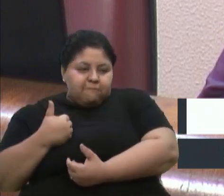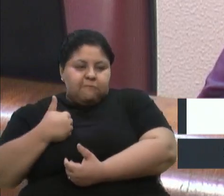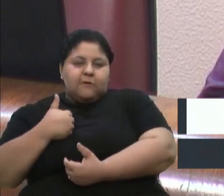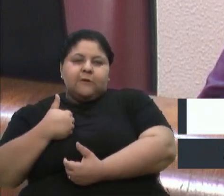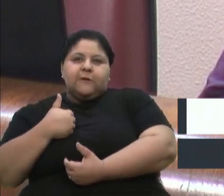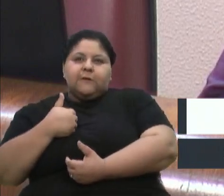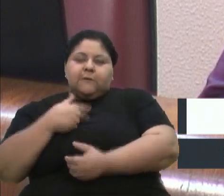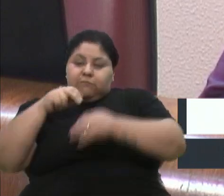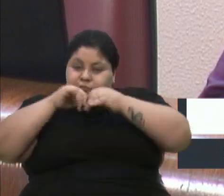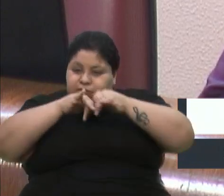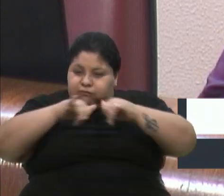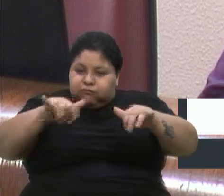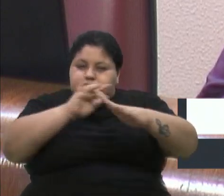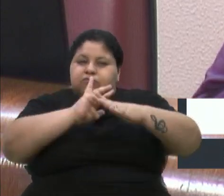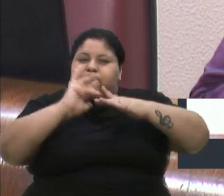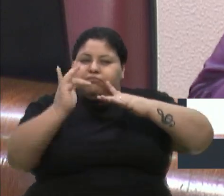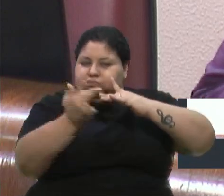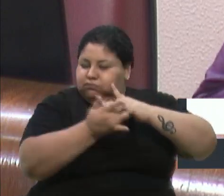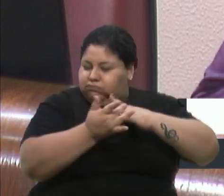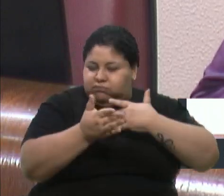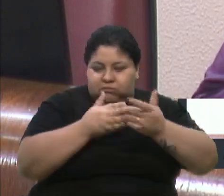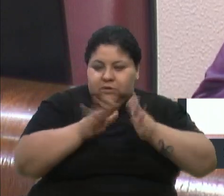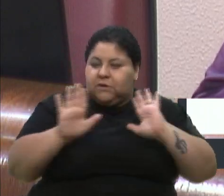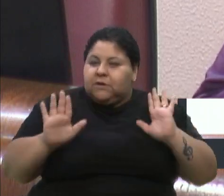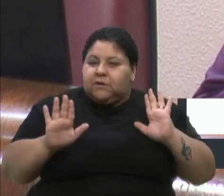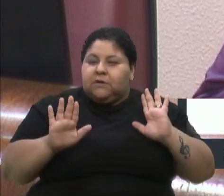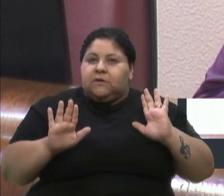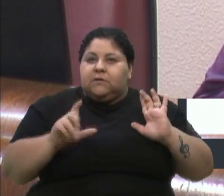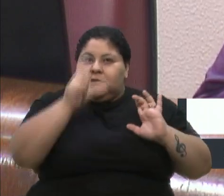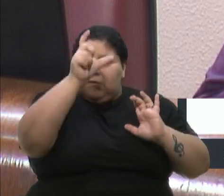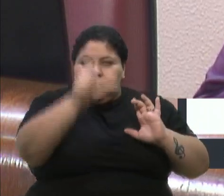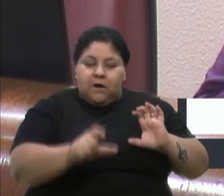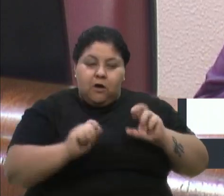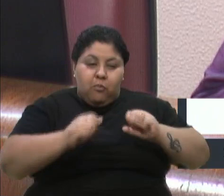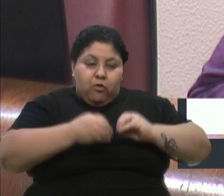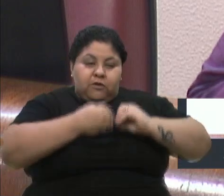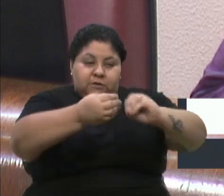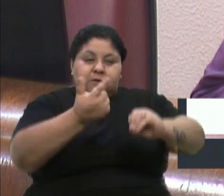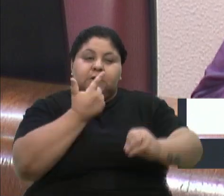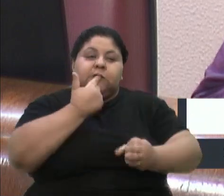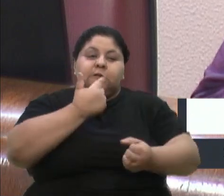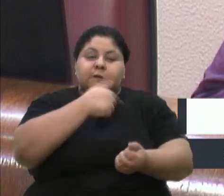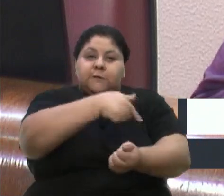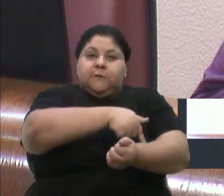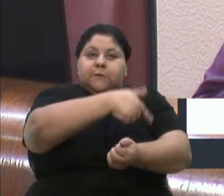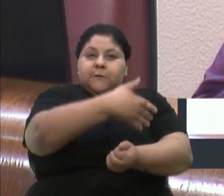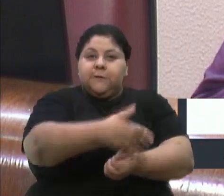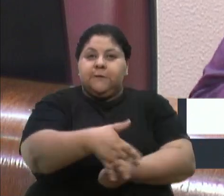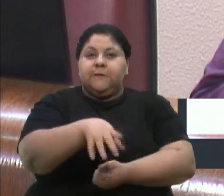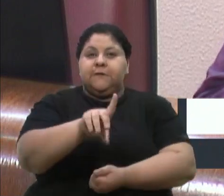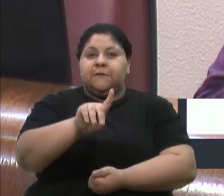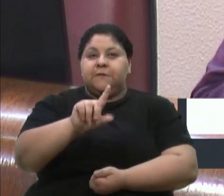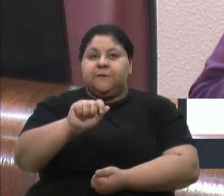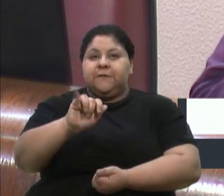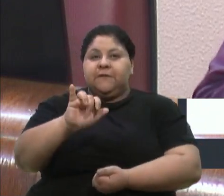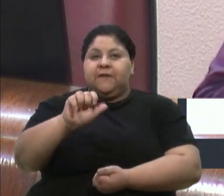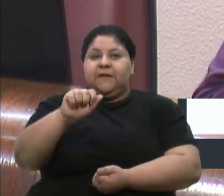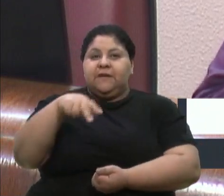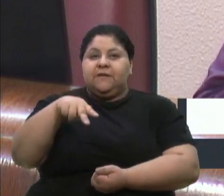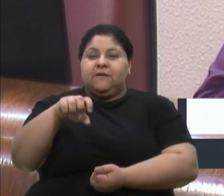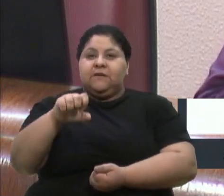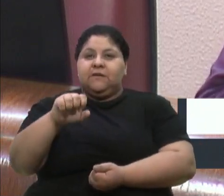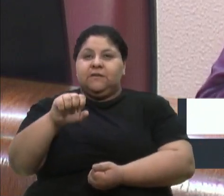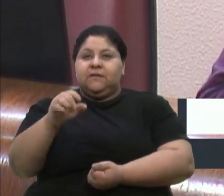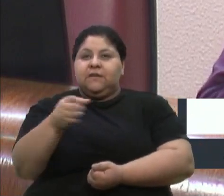vamos divulgar em redes sociais, enfim. E se alguém puder, então, fazer a doação para a Daiane Mortari Pereira. Eu